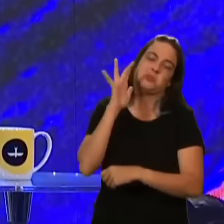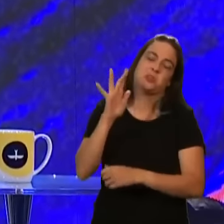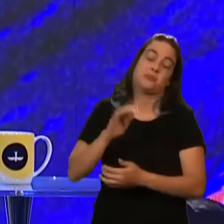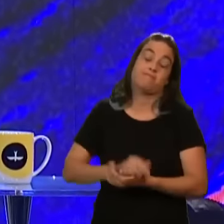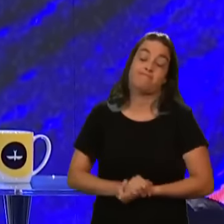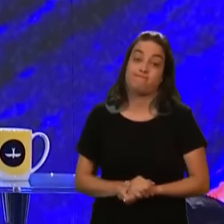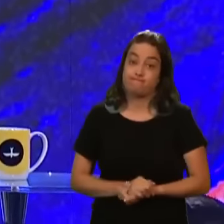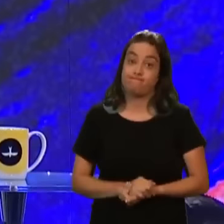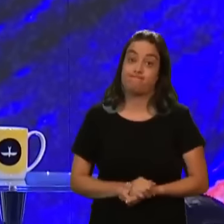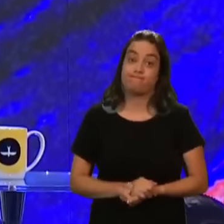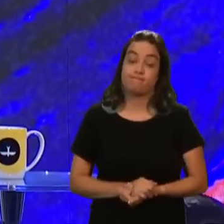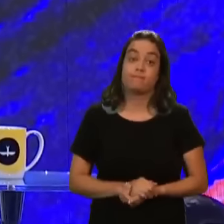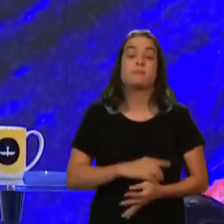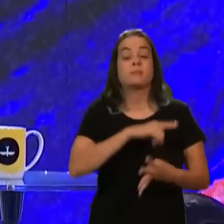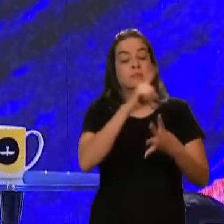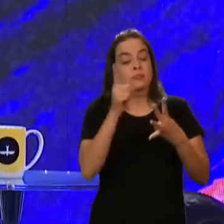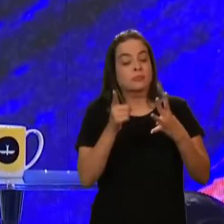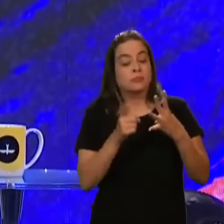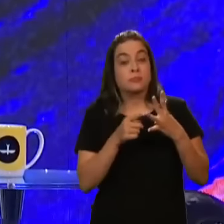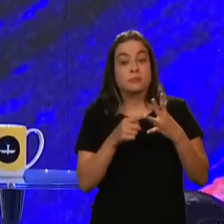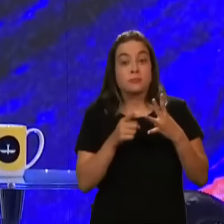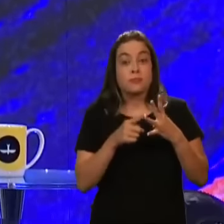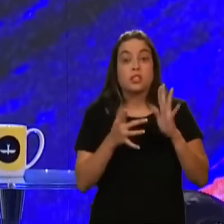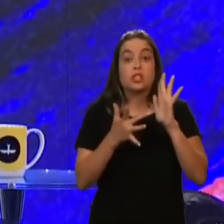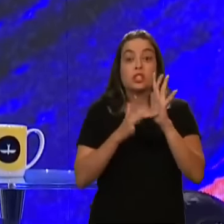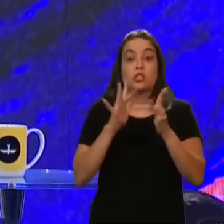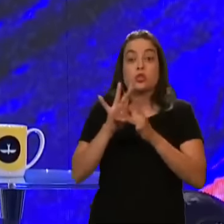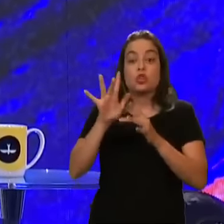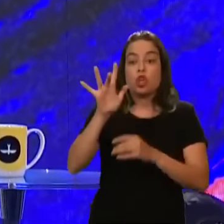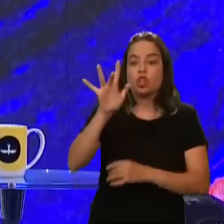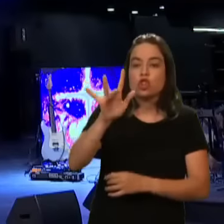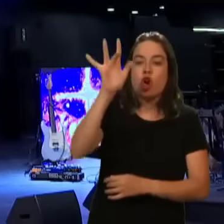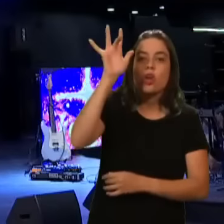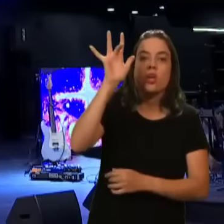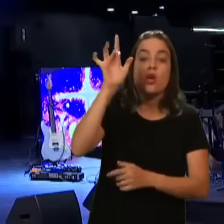Terceira coisa que Jesus fez: Ele os tocou onde precisava.